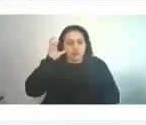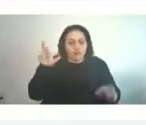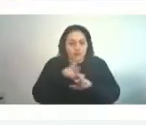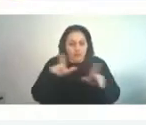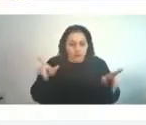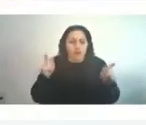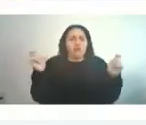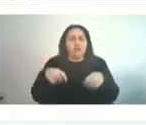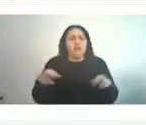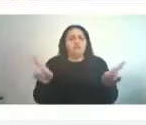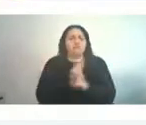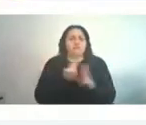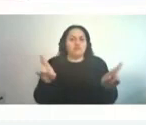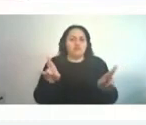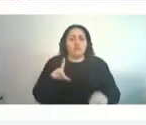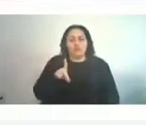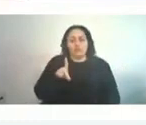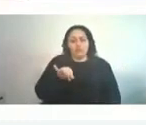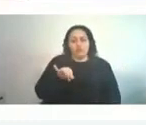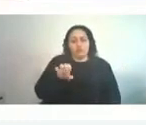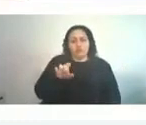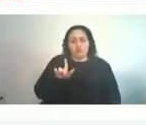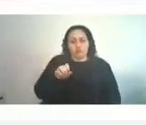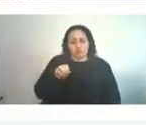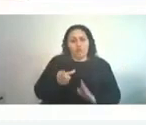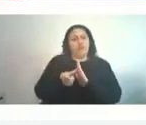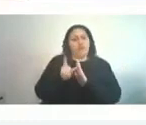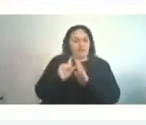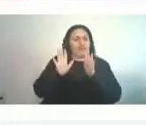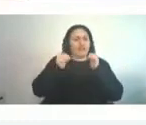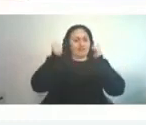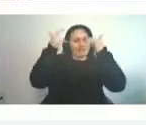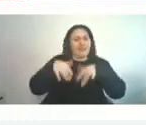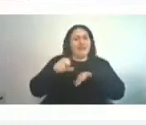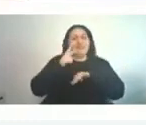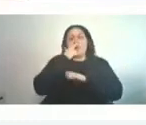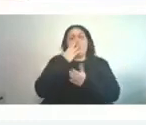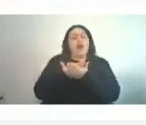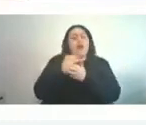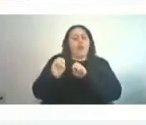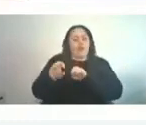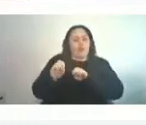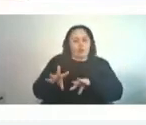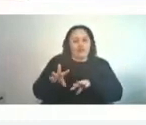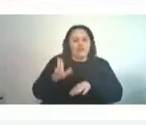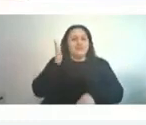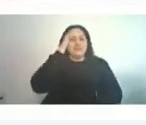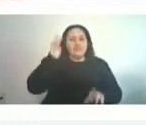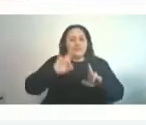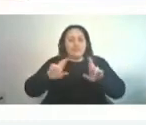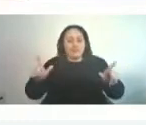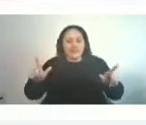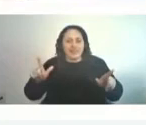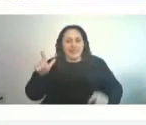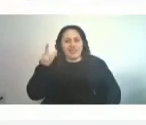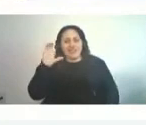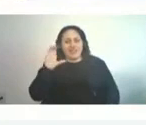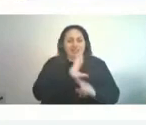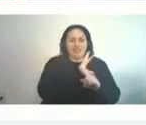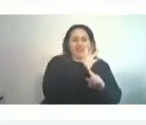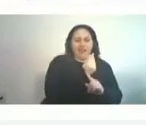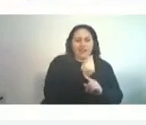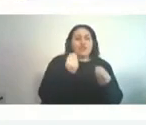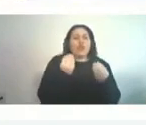deu uma aula sobre isso, né? Como é que campos de diferentes campos de saber estavam envolvidos,